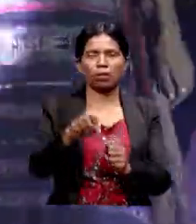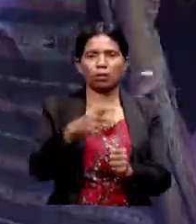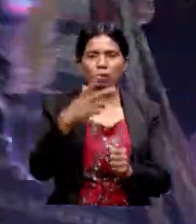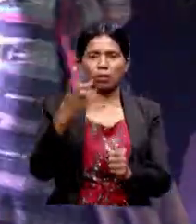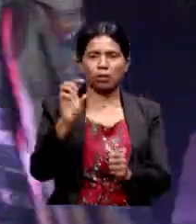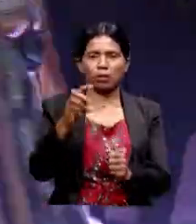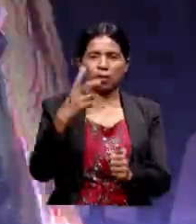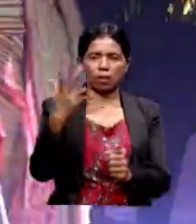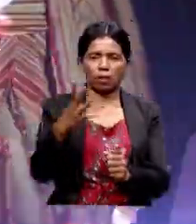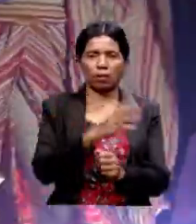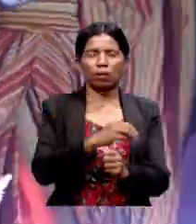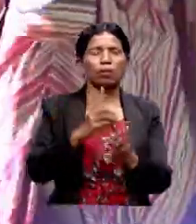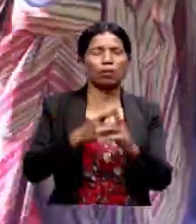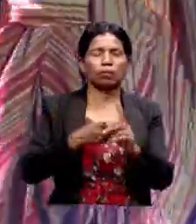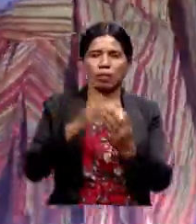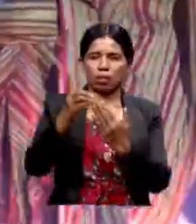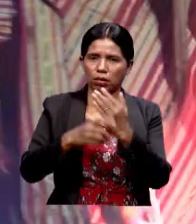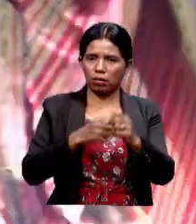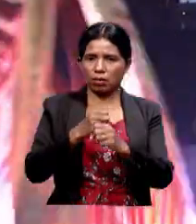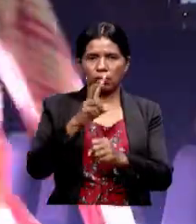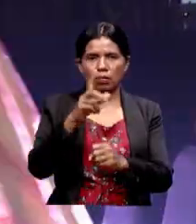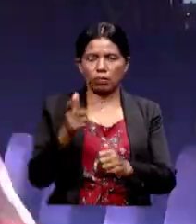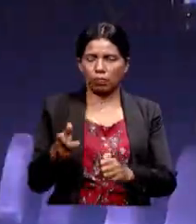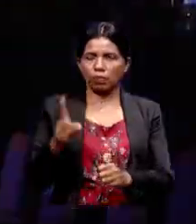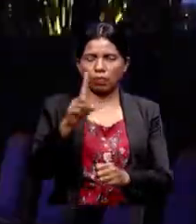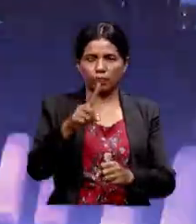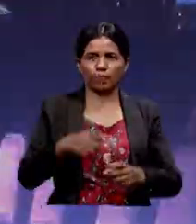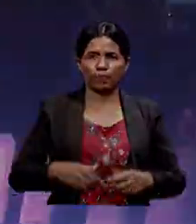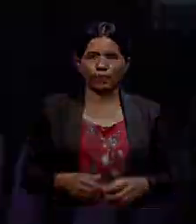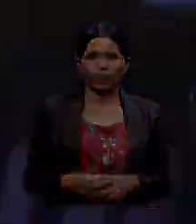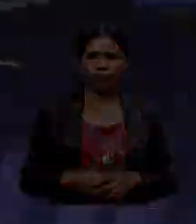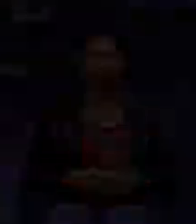no lorong Sanur Resinat Fulan Dezembro, Tinang Rio Rorong Resinida. Agustino da Costa, GMN.